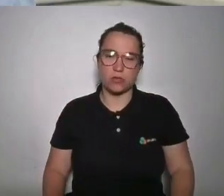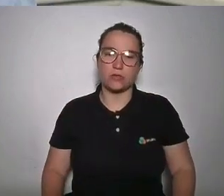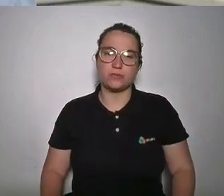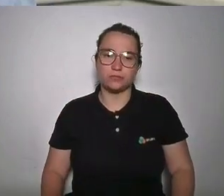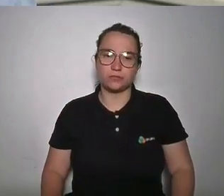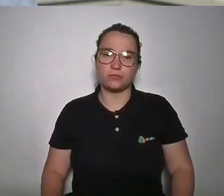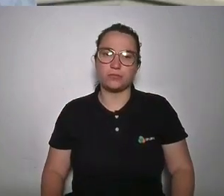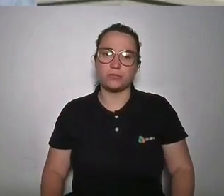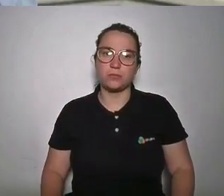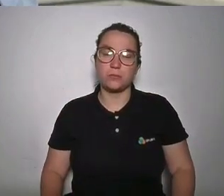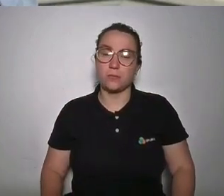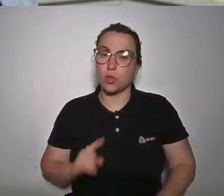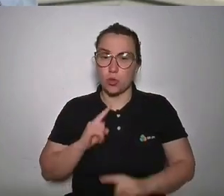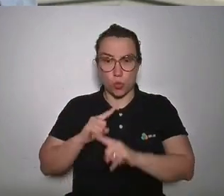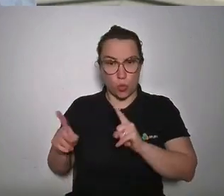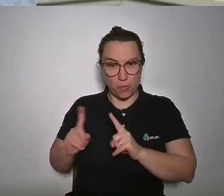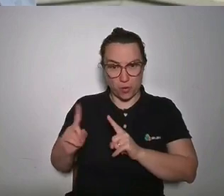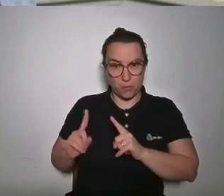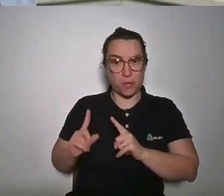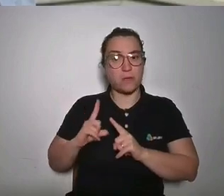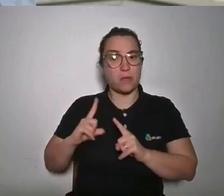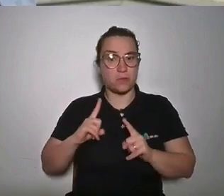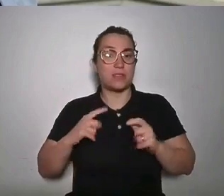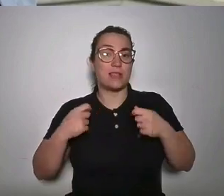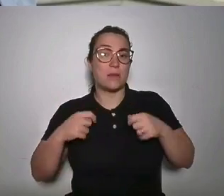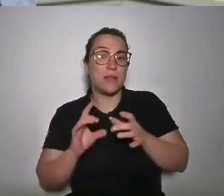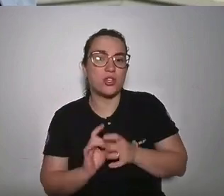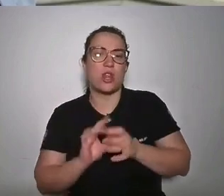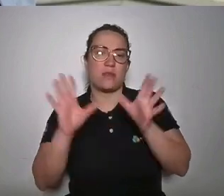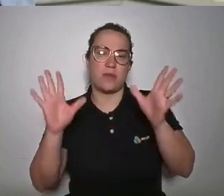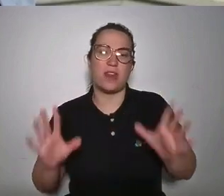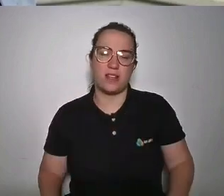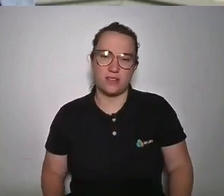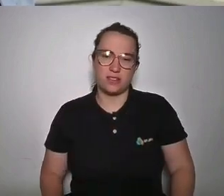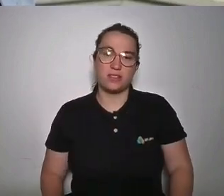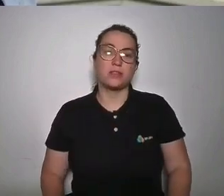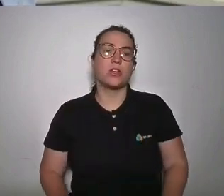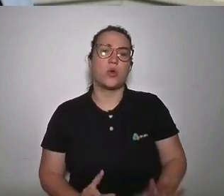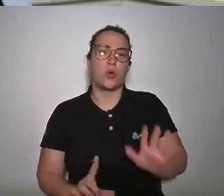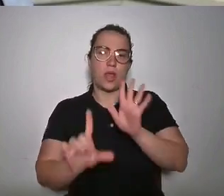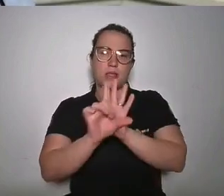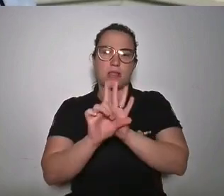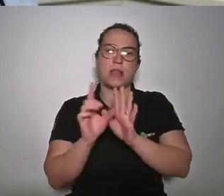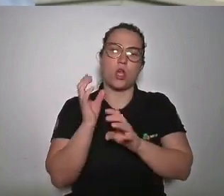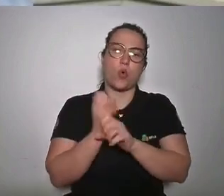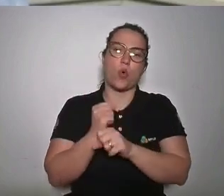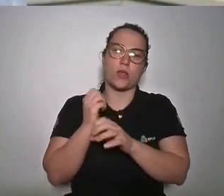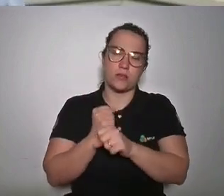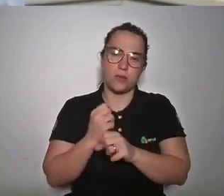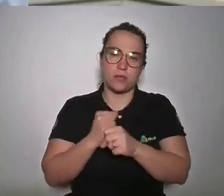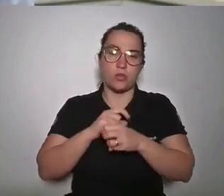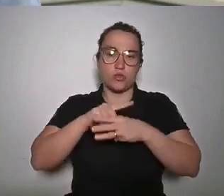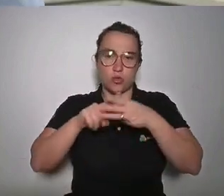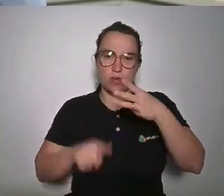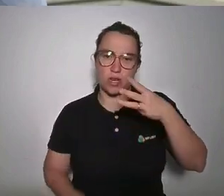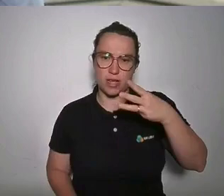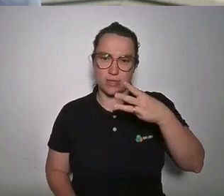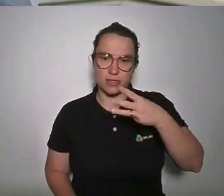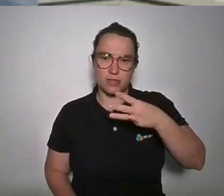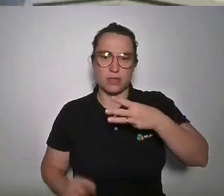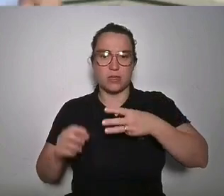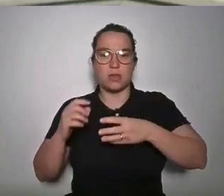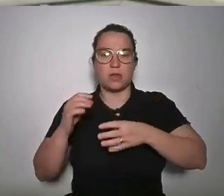além de não ser proibido, é preciso ser autorizado. Nesse sentido, as leis orçamentárias são 3.